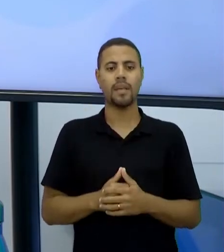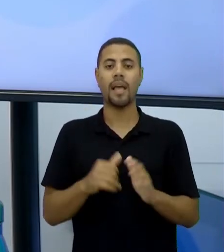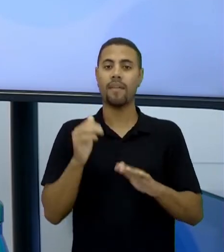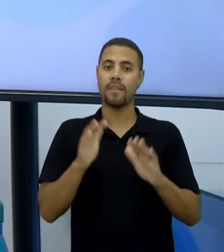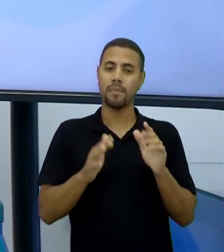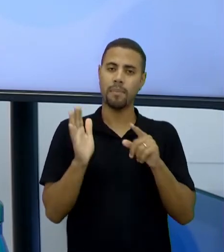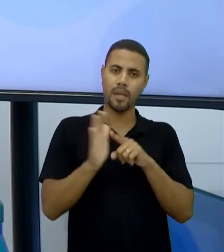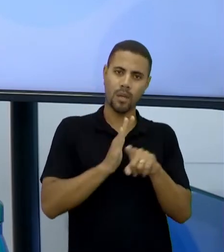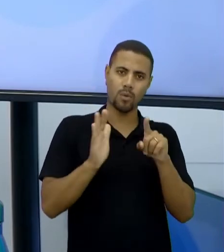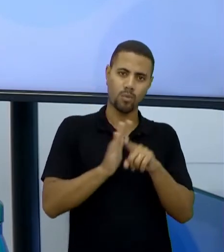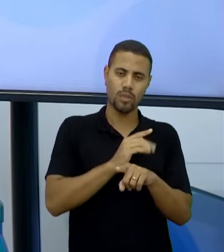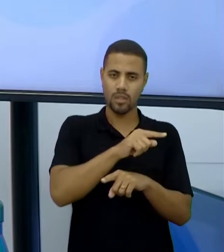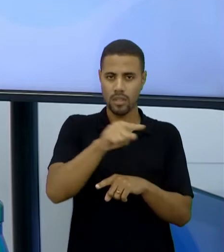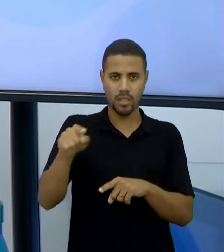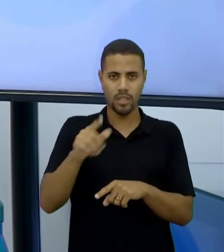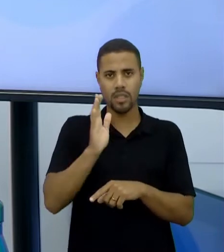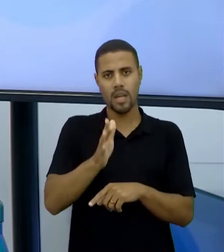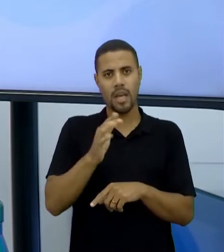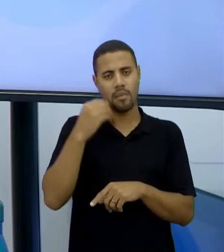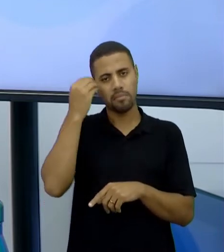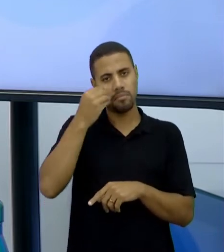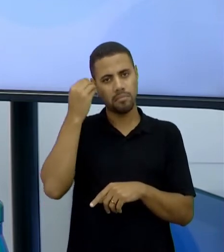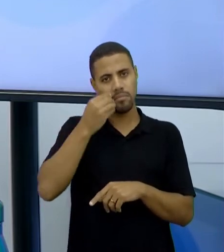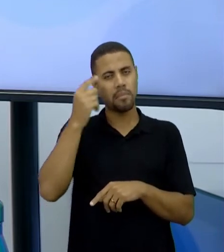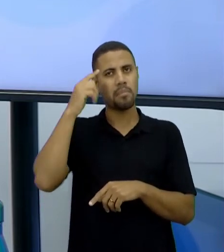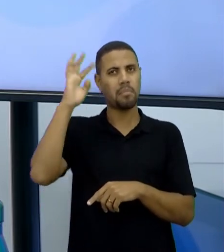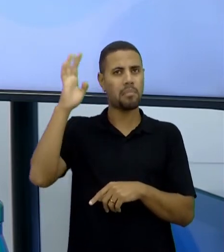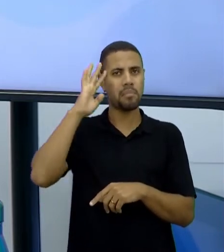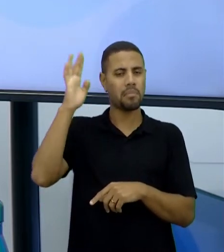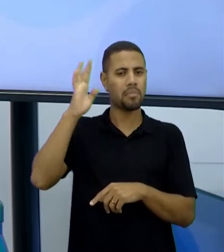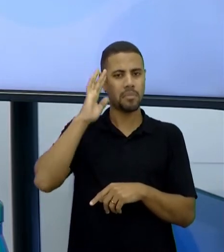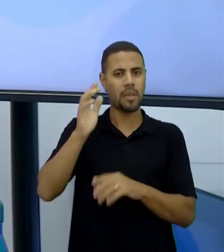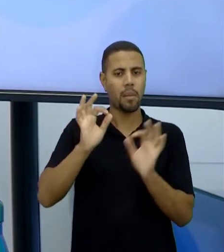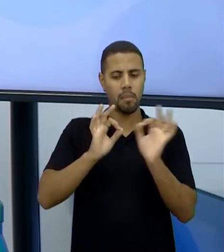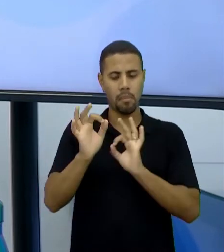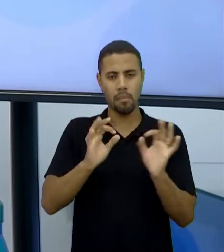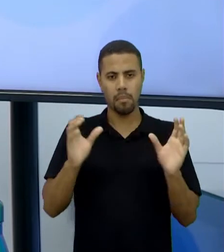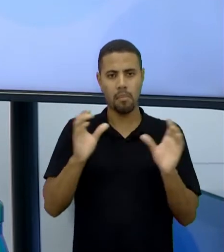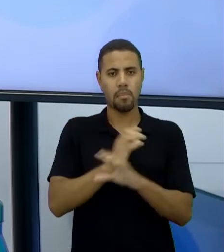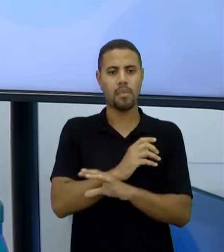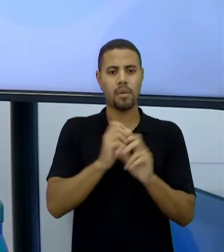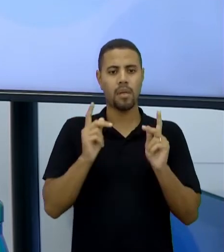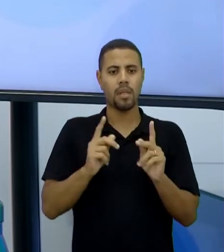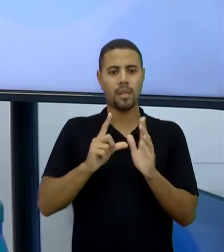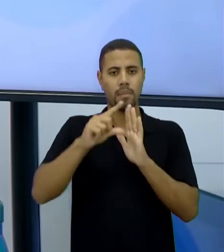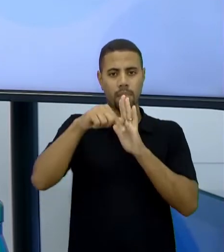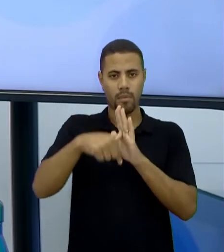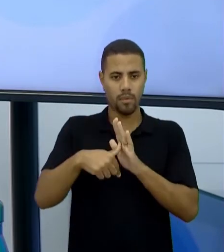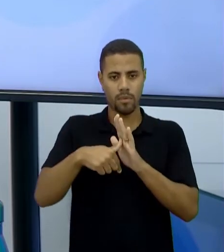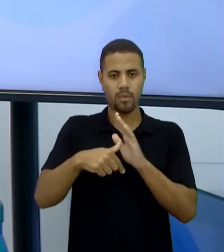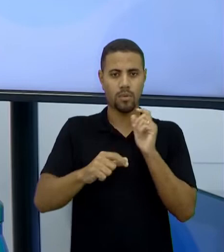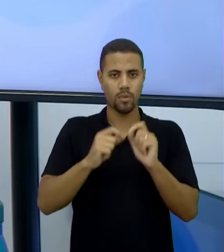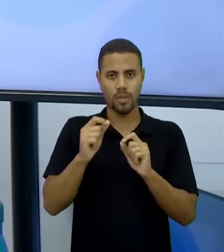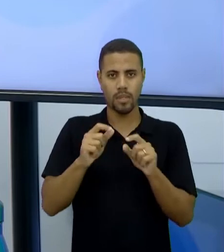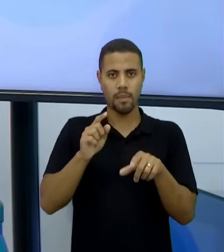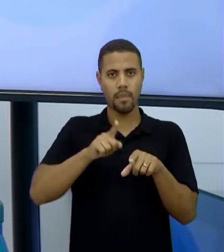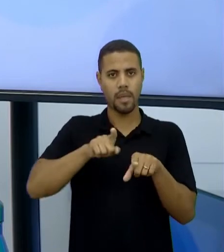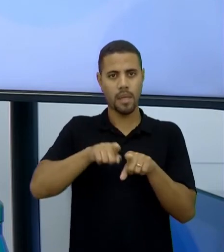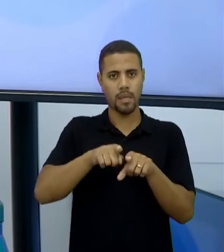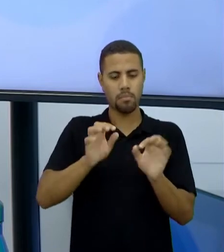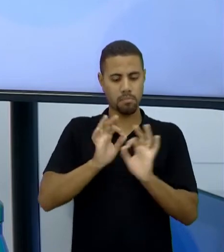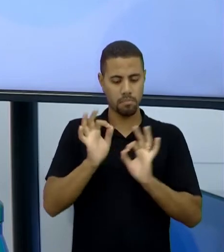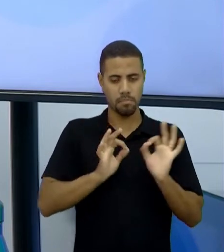das perguntas que vocês já terão aí pensado, né, e feito, deixem aí algumas na manga